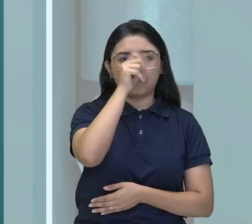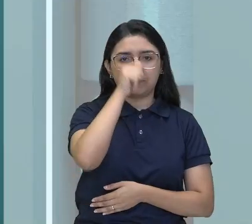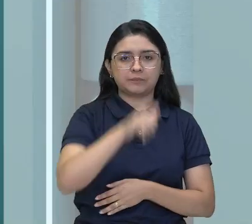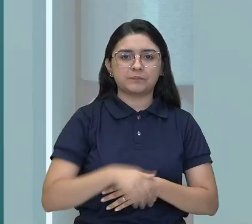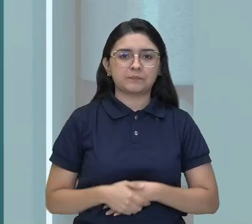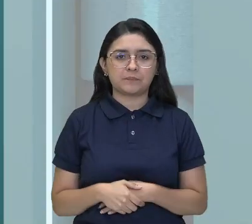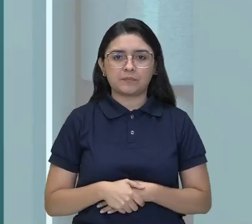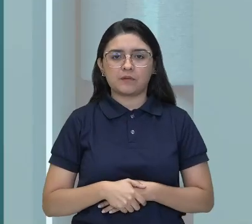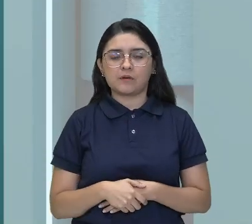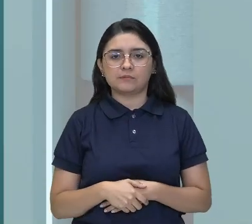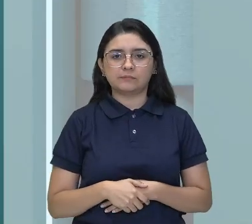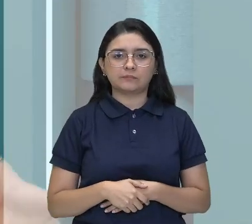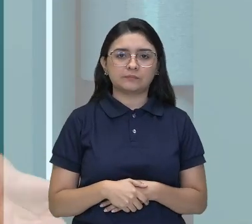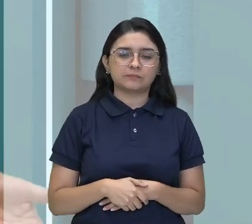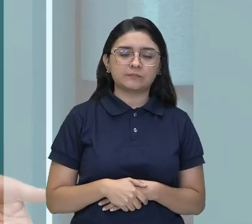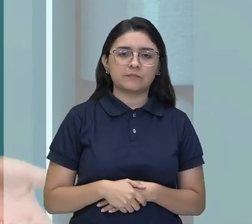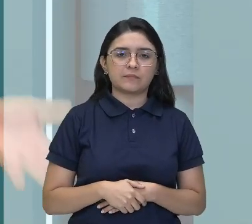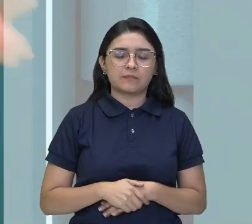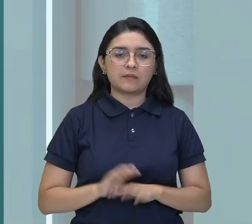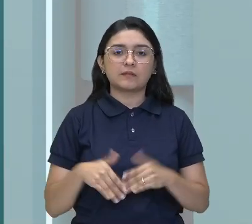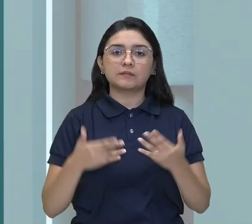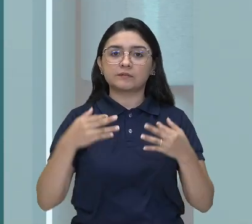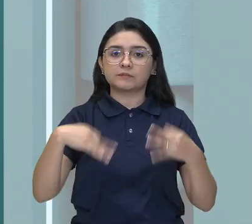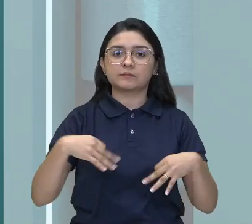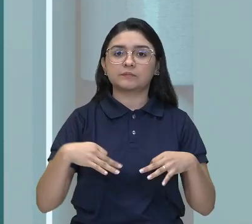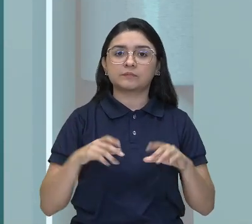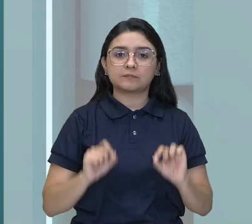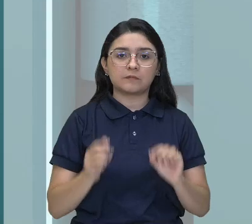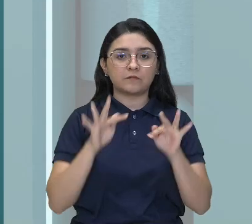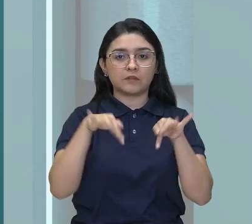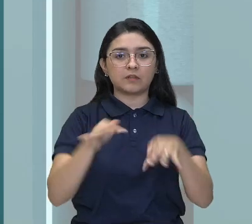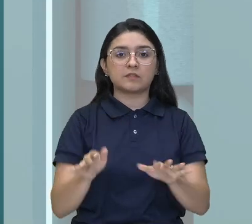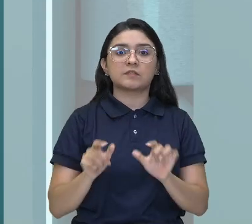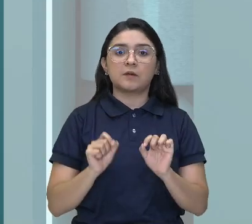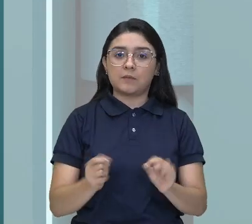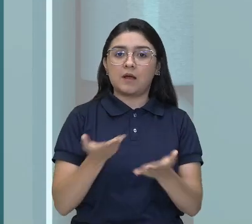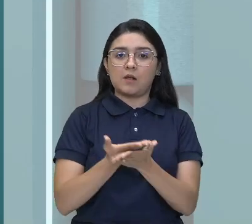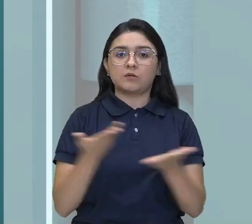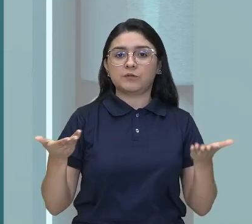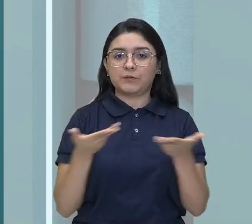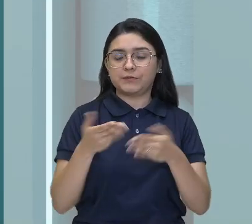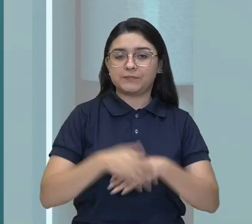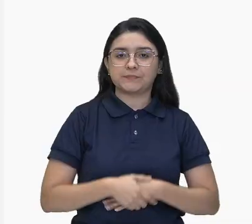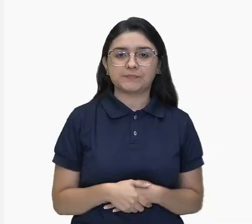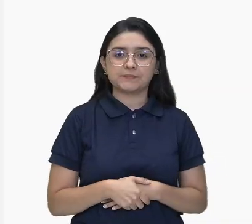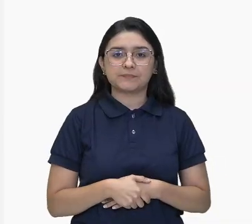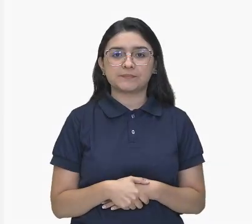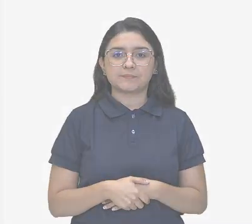Muito bem. Então, finalizamos a nossa aula.